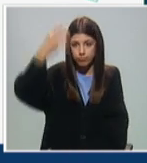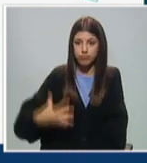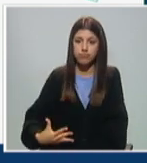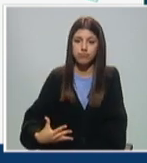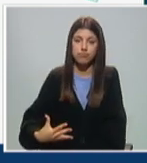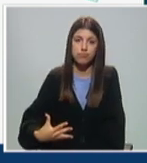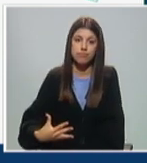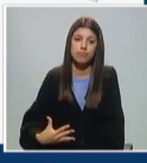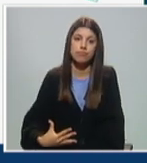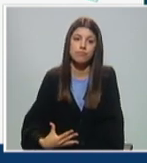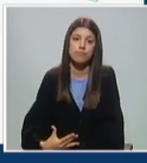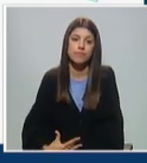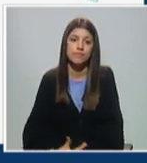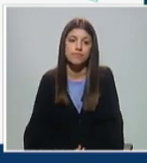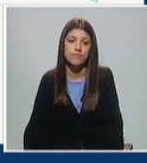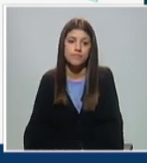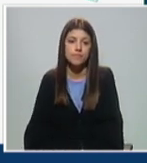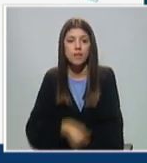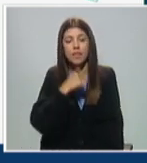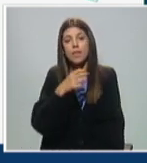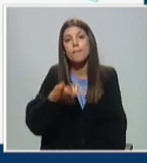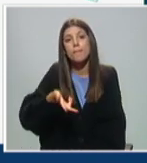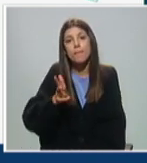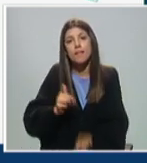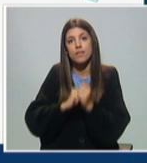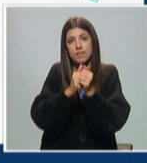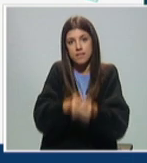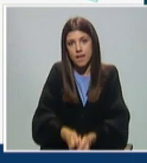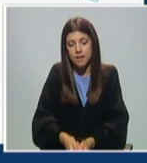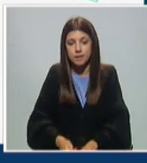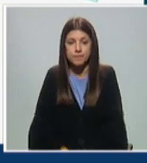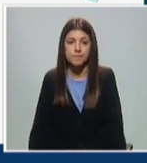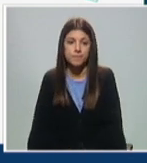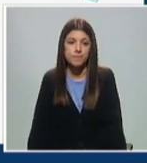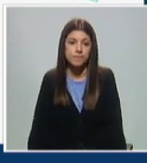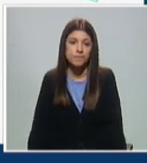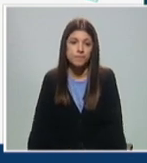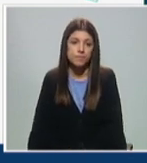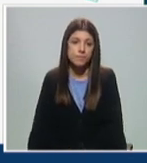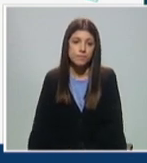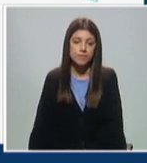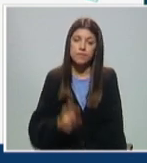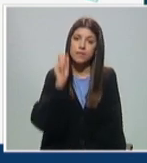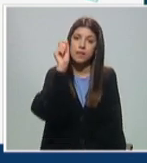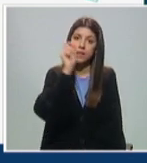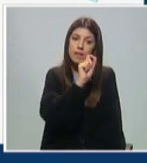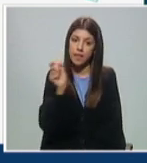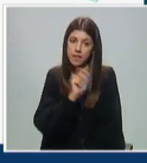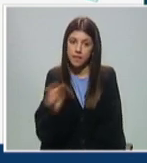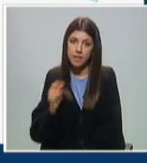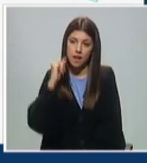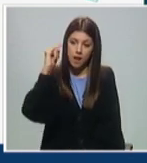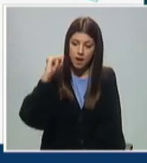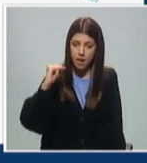média usando sempre a mesma lógica. Ou seja, em cada linha, selecionar